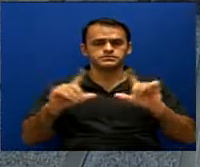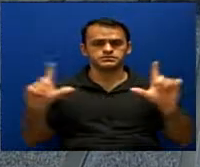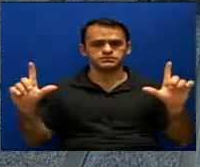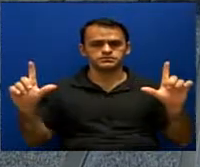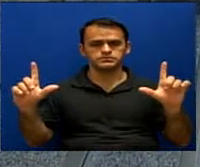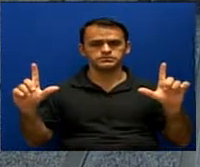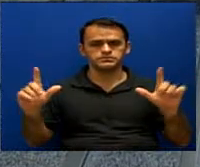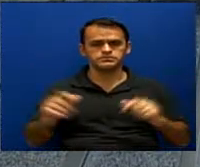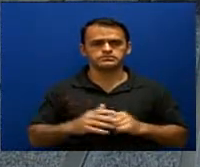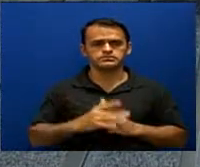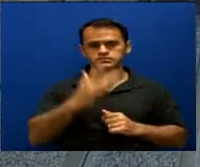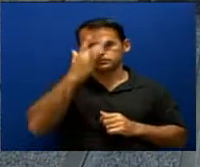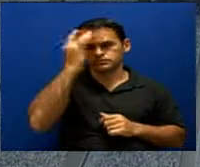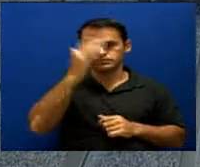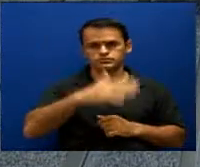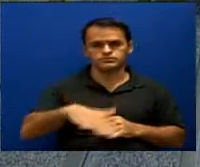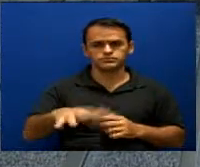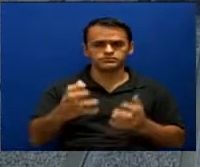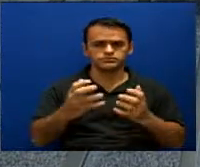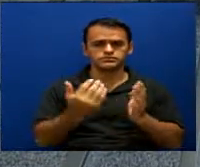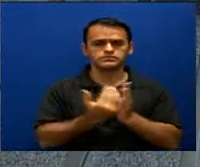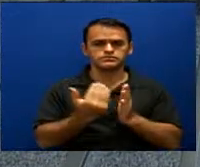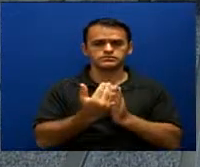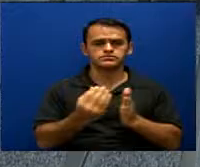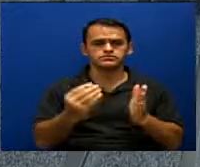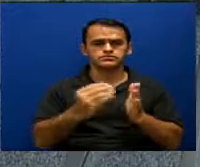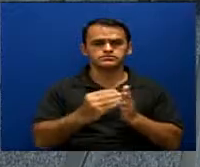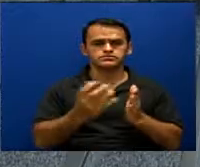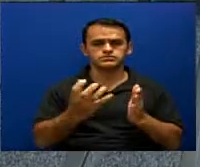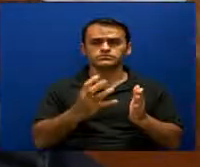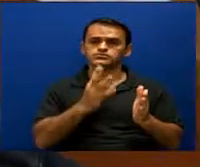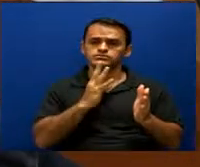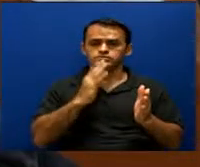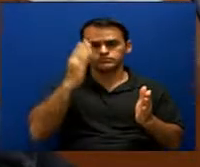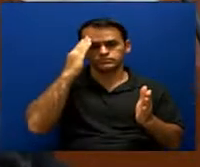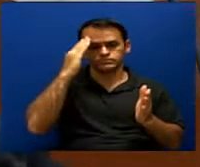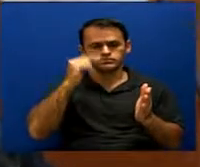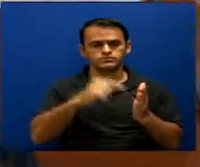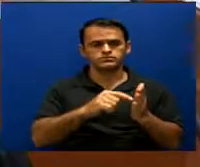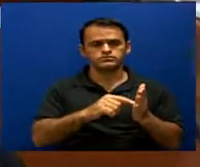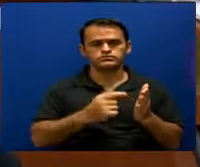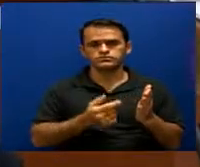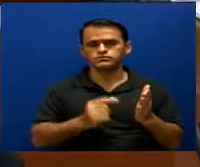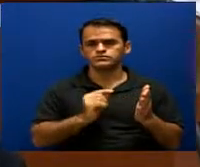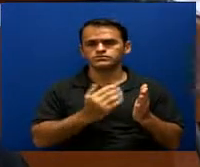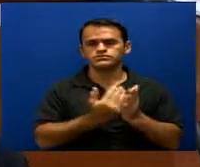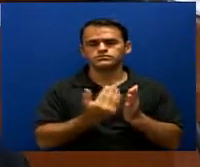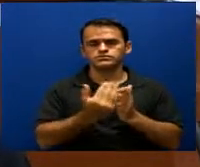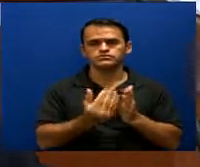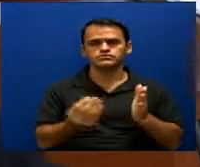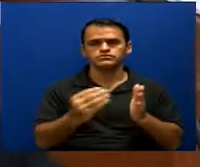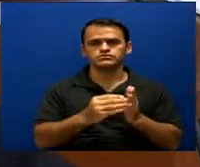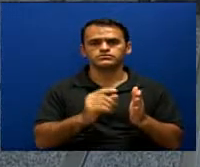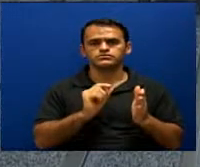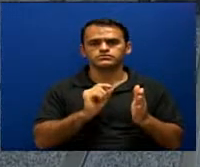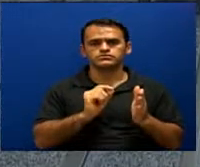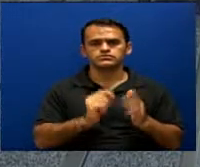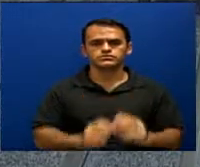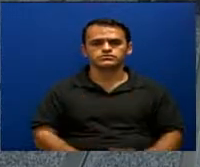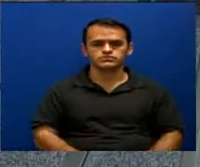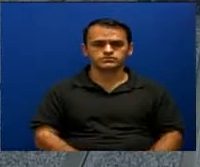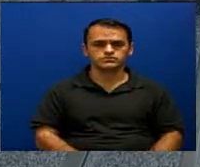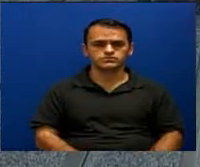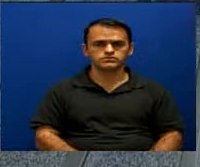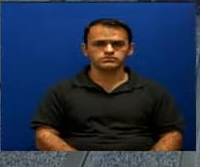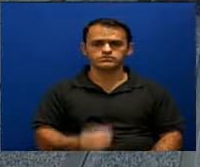Não, mas a população quer saber o que diz a emenda. Como é que eu vou votar sem a população saber? O que diz sua emenda? Ótimo, vereador. É o mesmo questionamento que